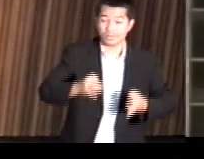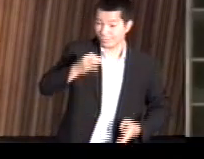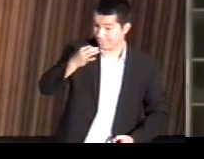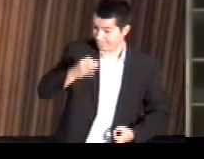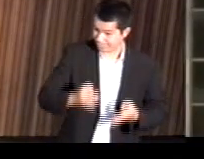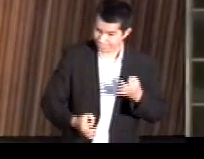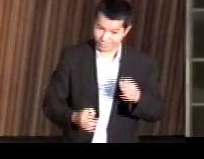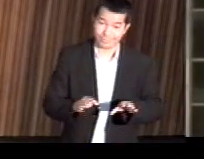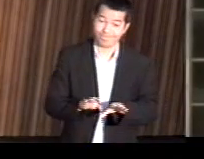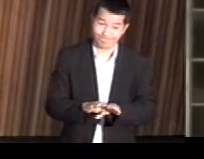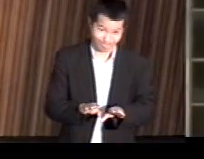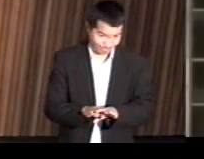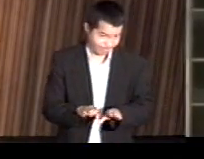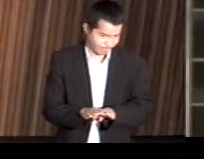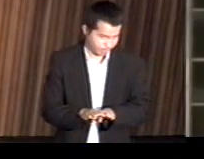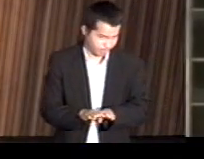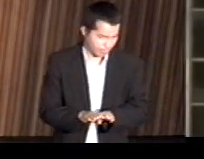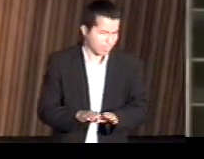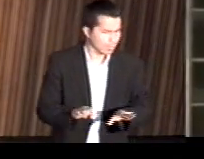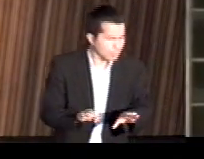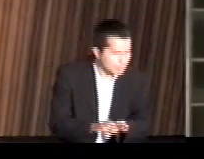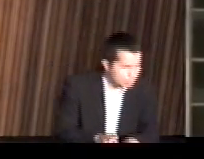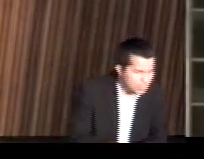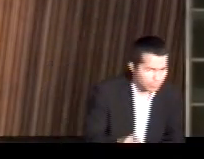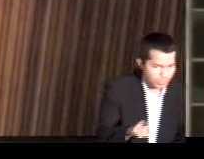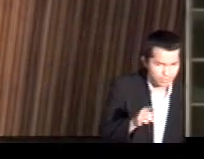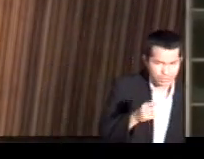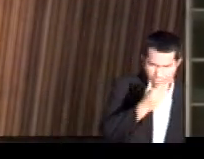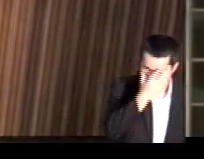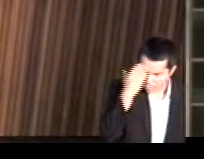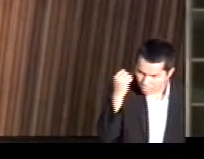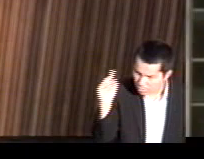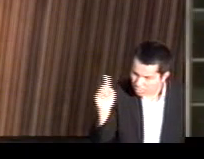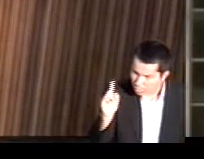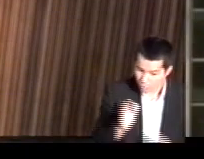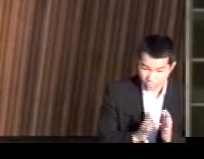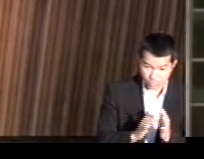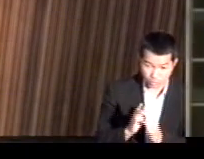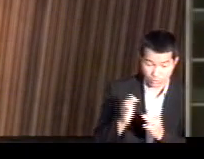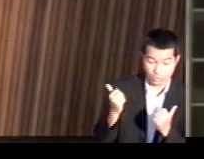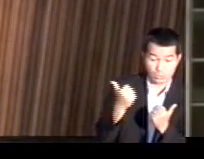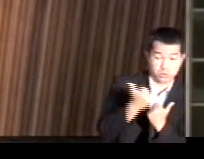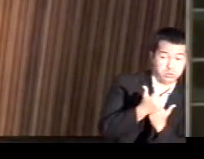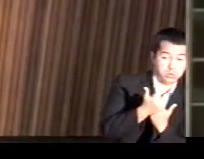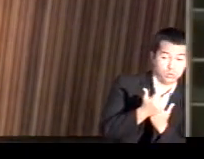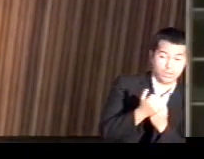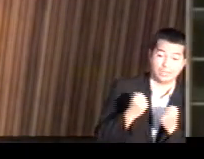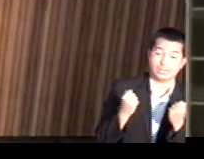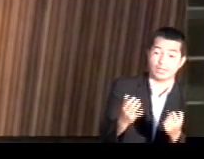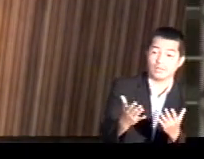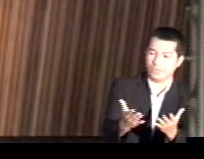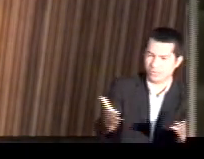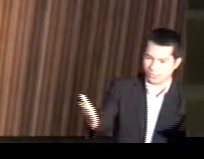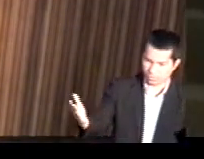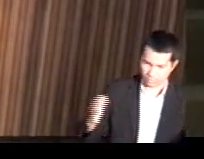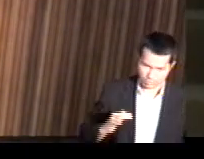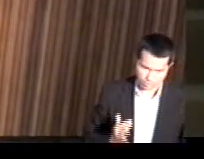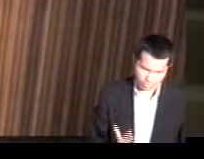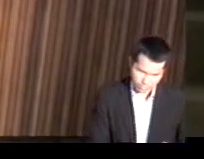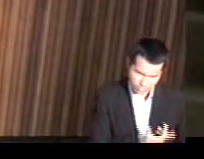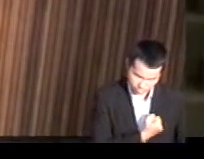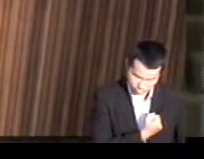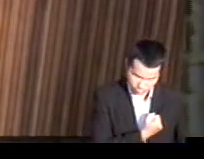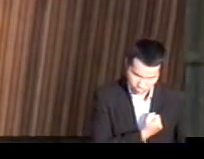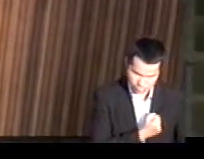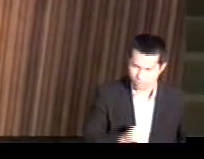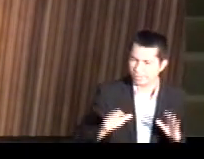tomou o nosso lugar na cruz do Calvário, morreu por nós na cruz do Calvário. Mas uma coisa que nós nos esquecemos,